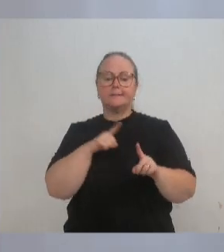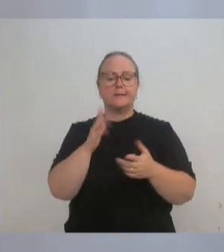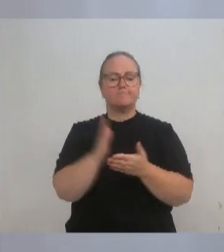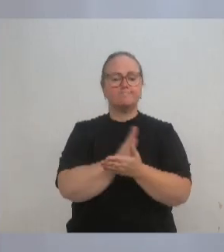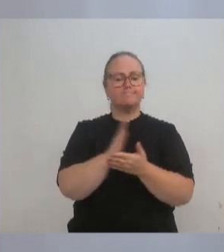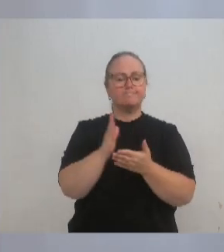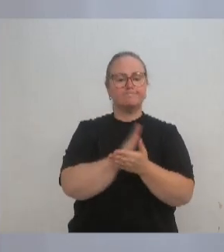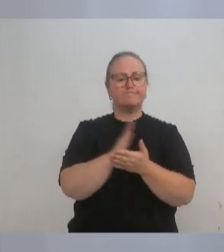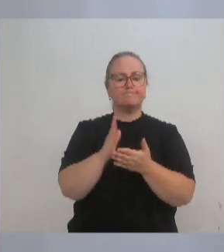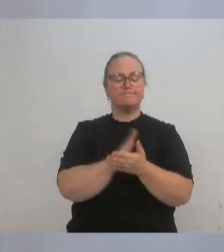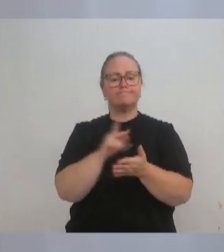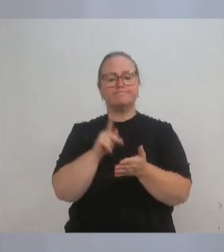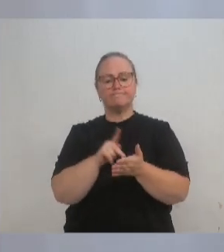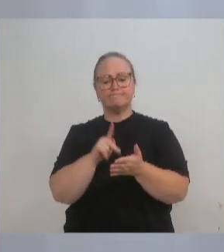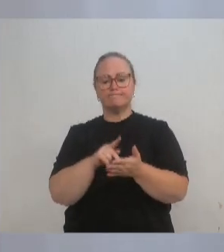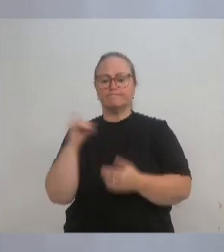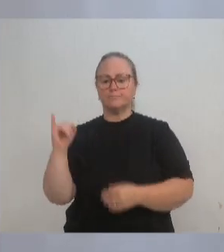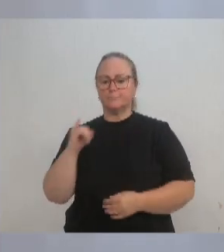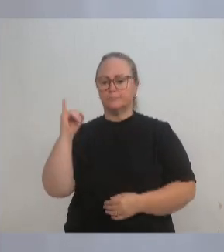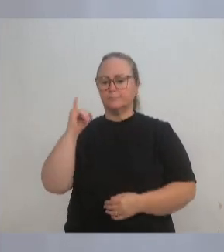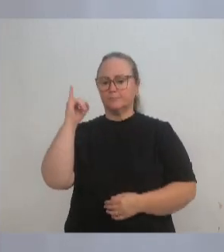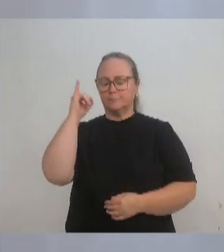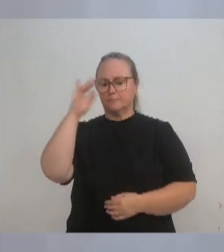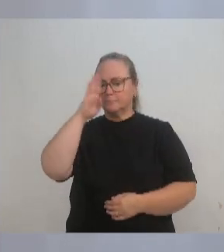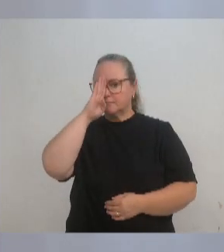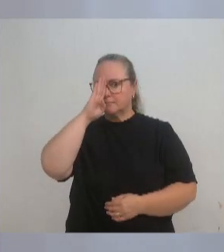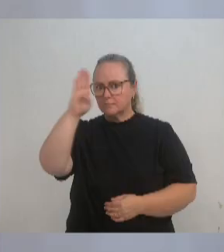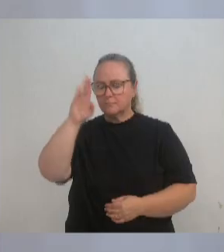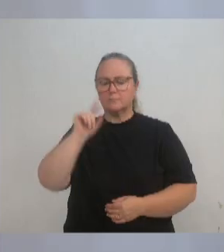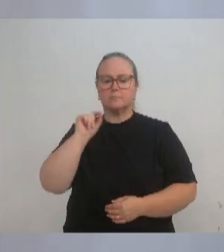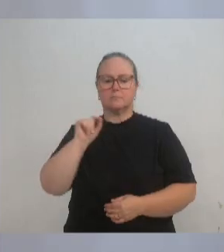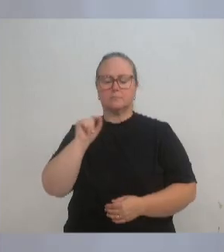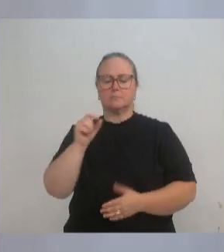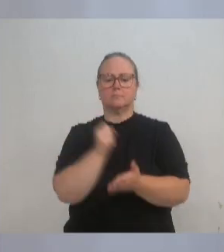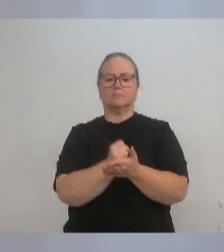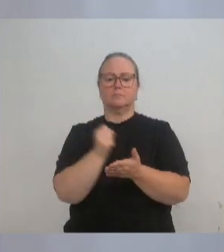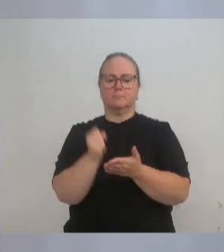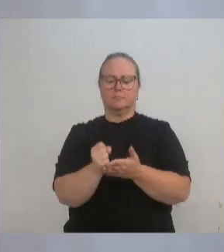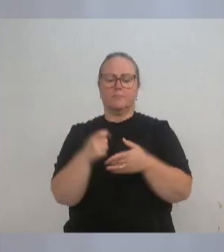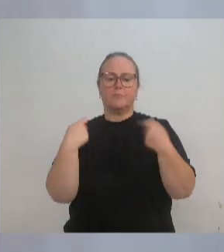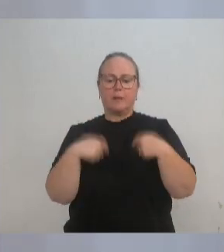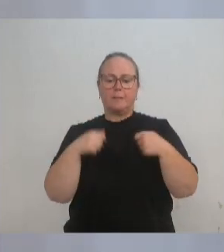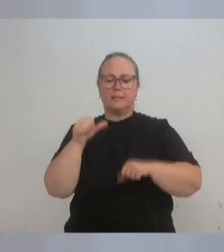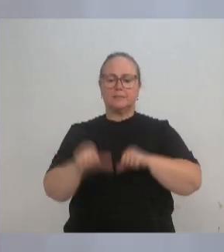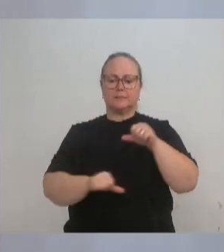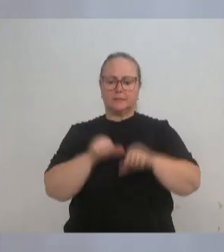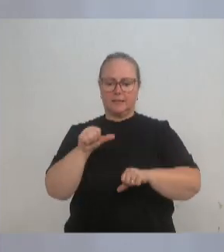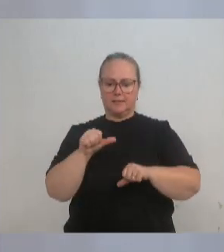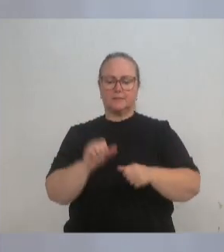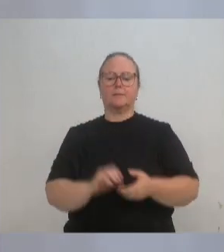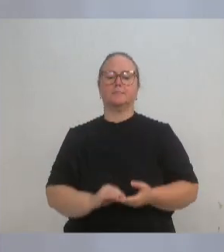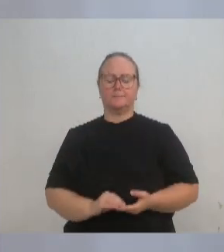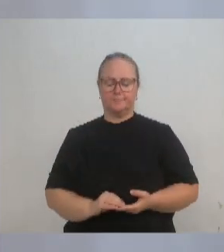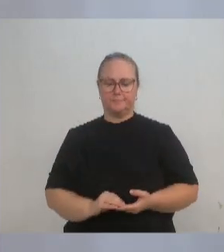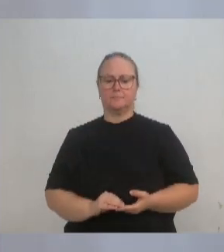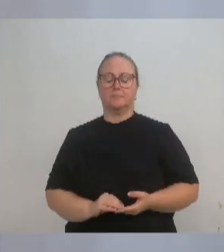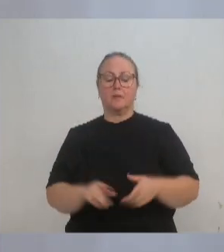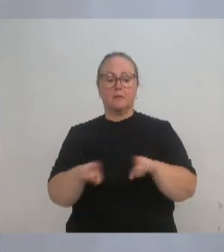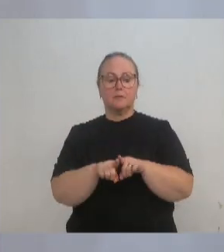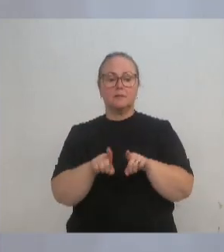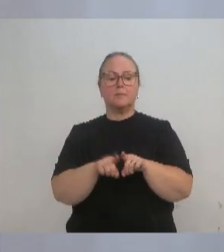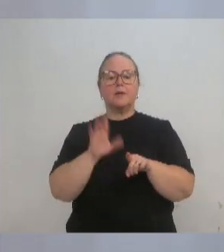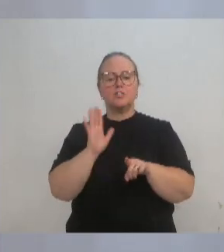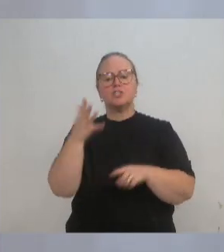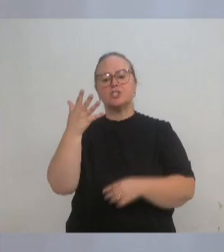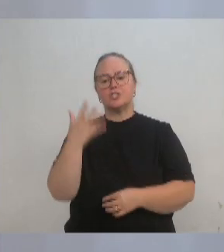são extremamente importantes, principalmente contratuais, que devem ser mudadas, e eles já atenderam o nosso pedido